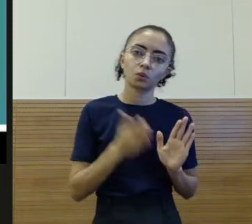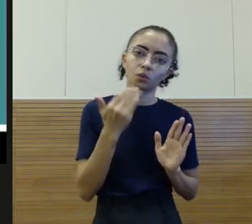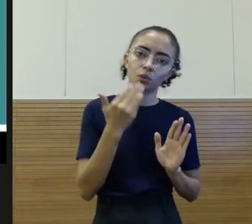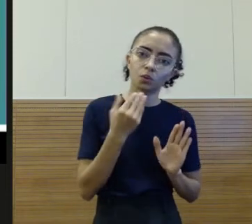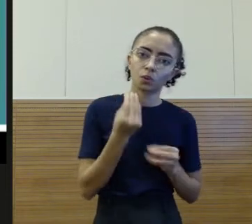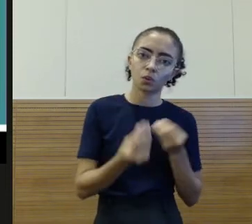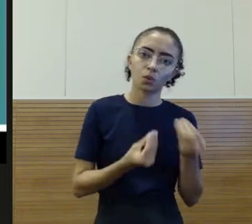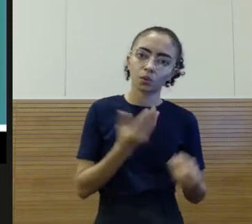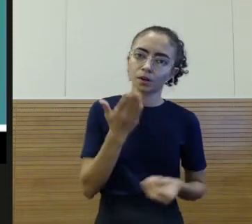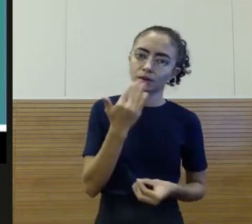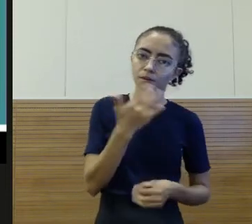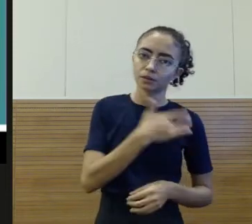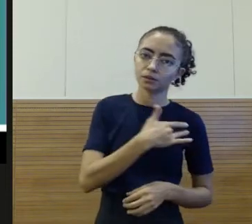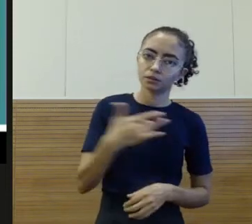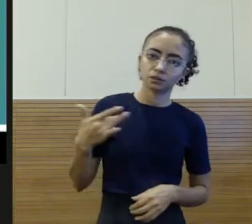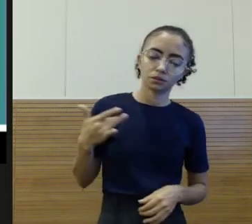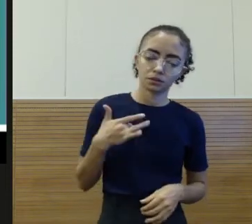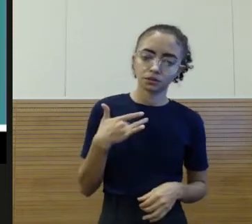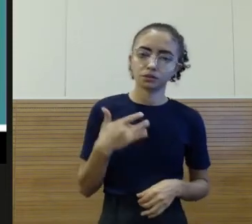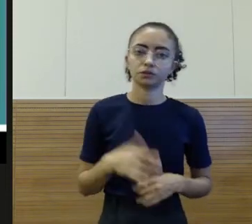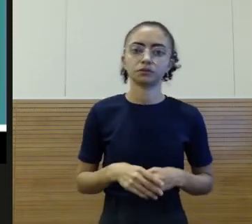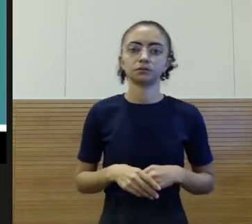da alimentação saudável.